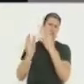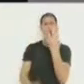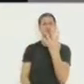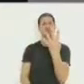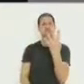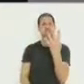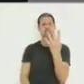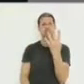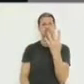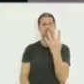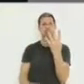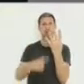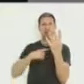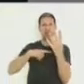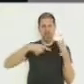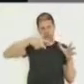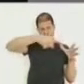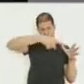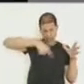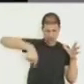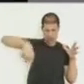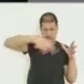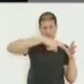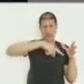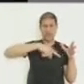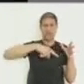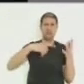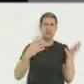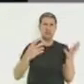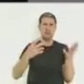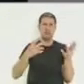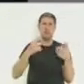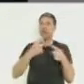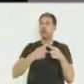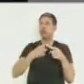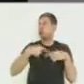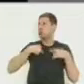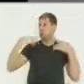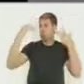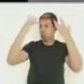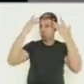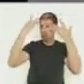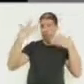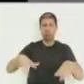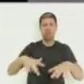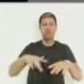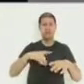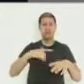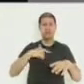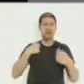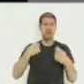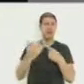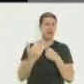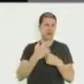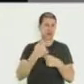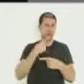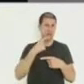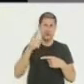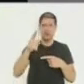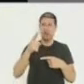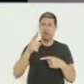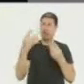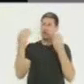o motivo ainda não sei, eu estou pedindo ajuda para a gente sinalizar esse local, elas têm